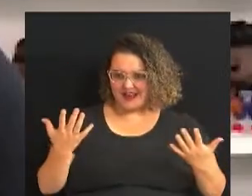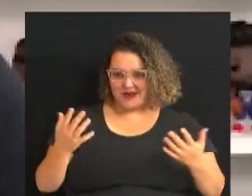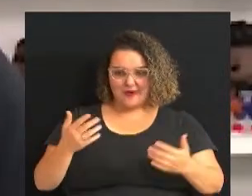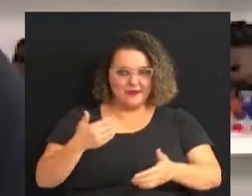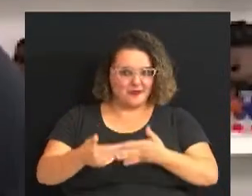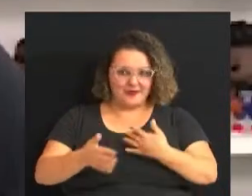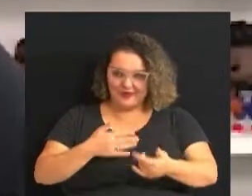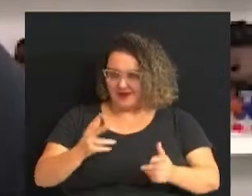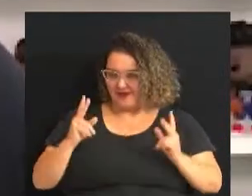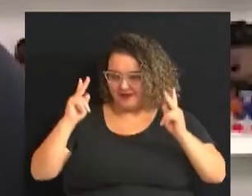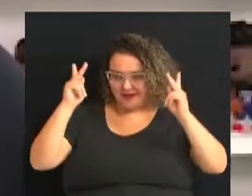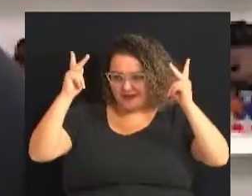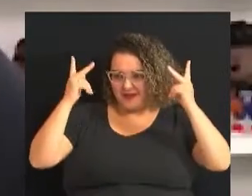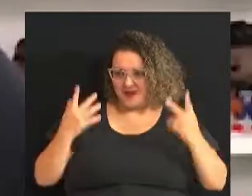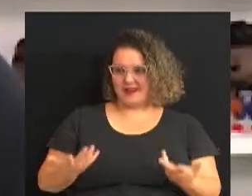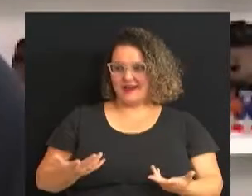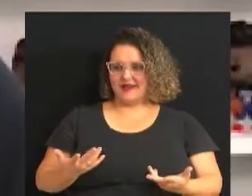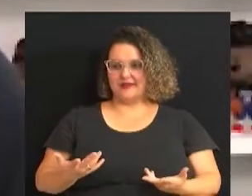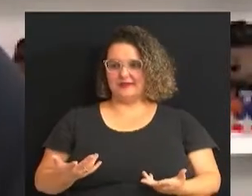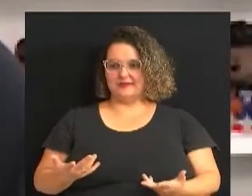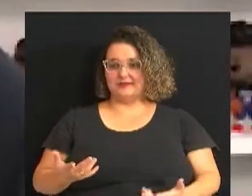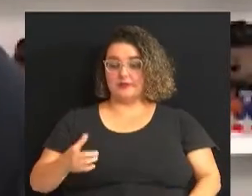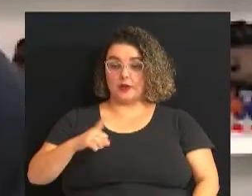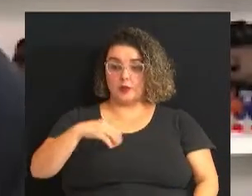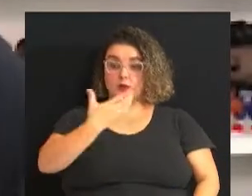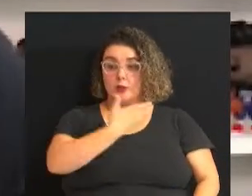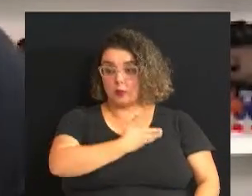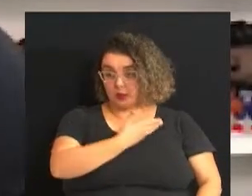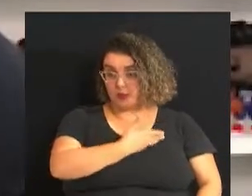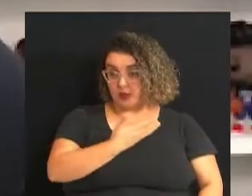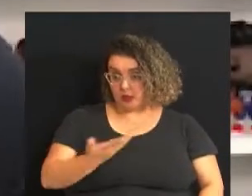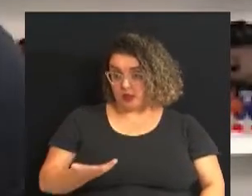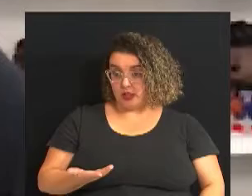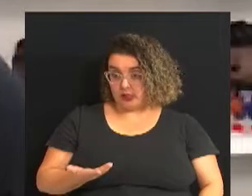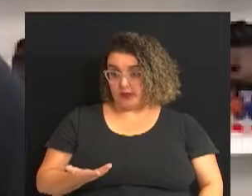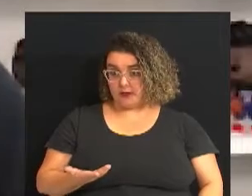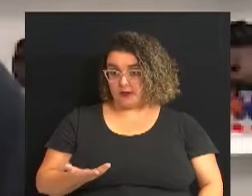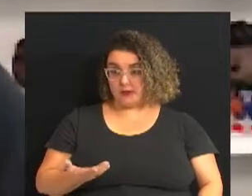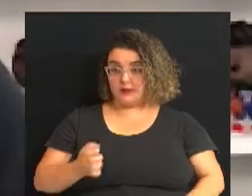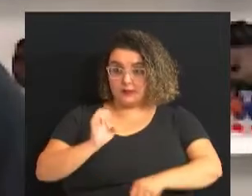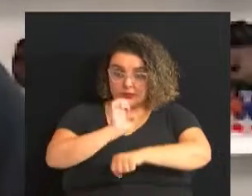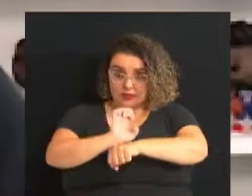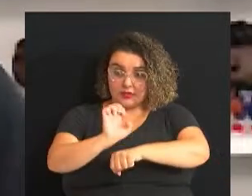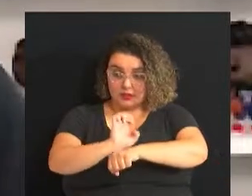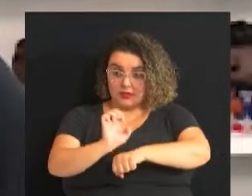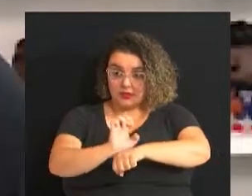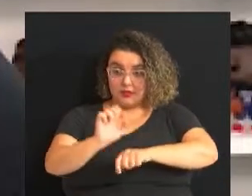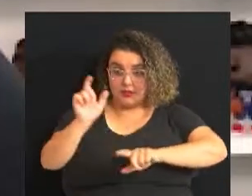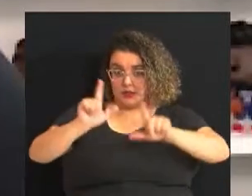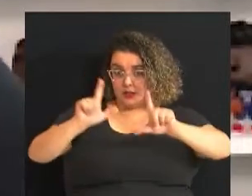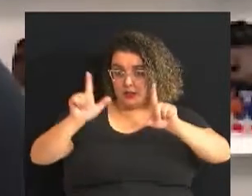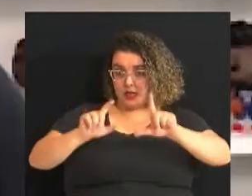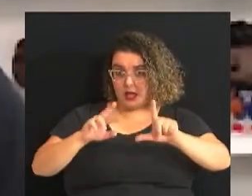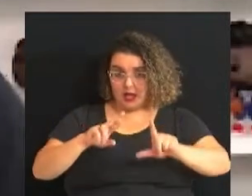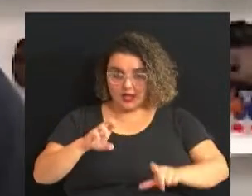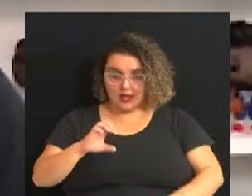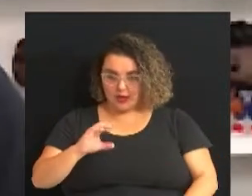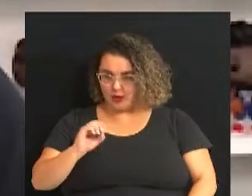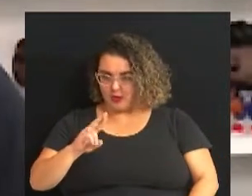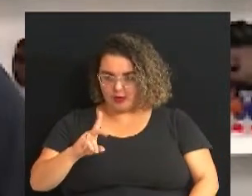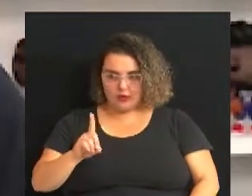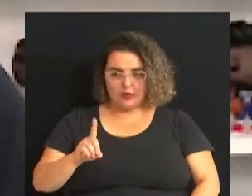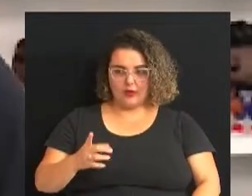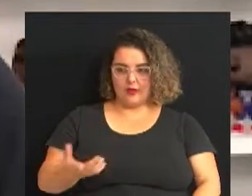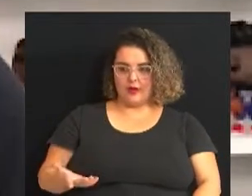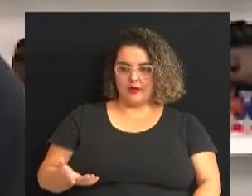momento. Fico feliz também porque eu tenho um amigo que foi meu estagiário na época de TV Record e ele realizou o sonho de assistir um jogo do